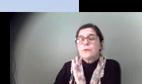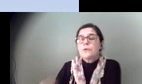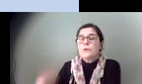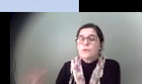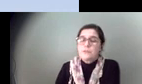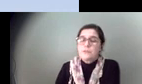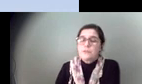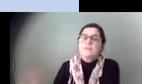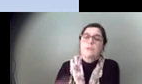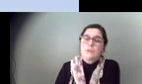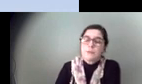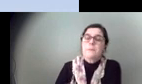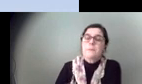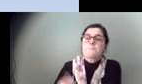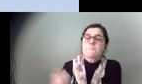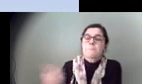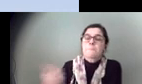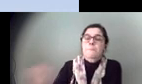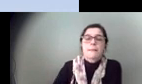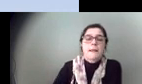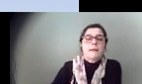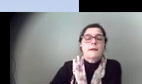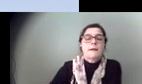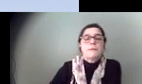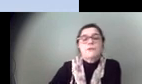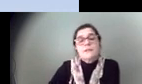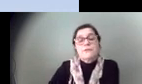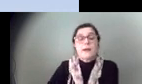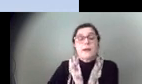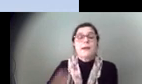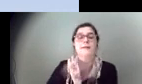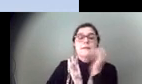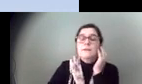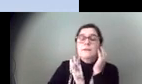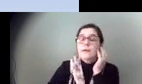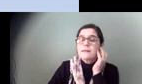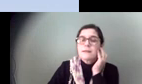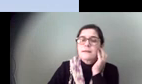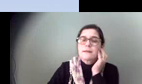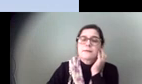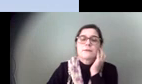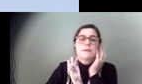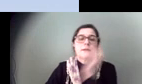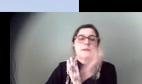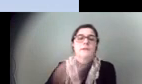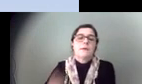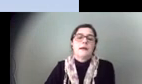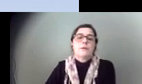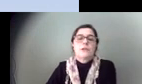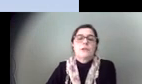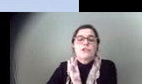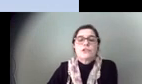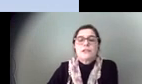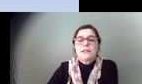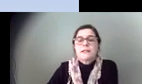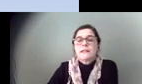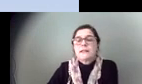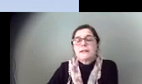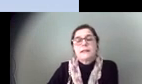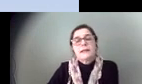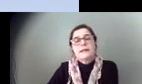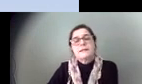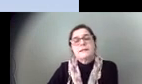fazer com que outros percebam também, né, caminhos mais fáceis. Então, essa é a intenção, né? Então, o que a gente tem